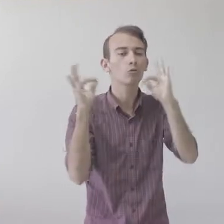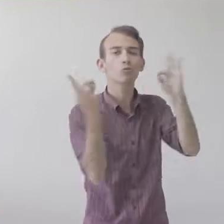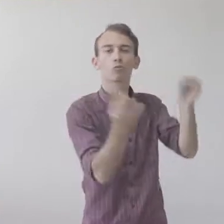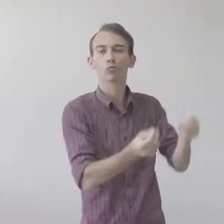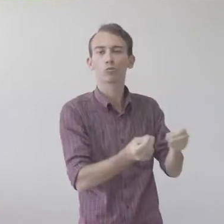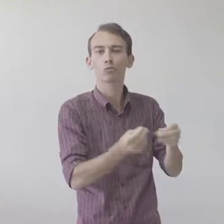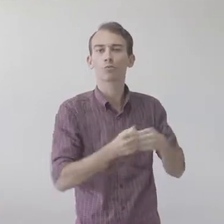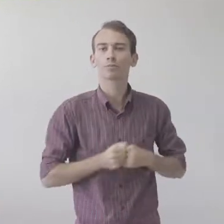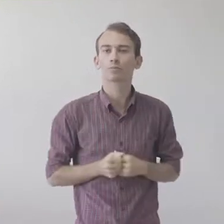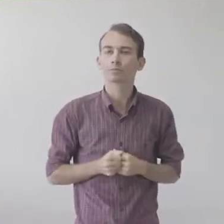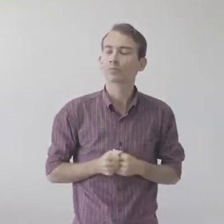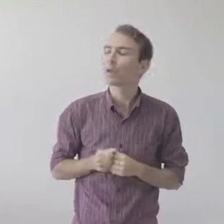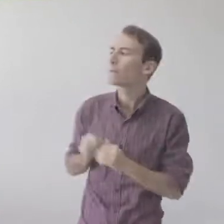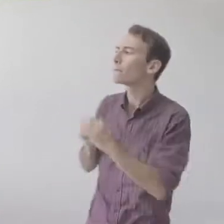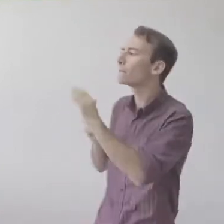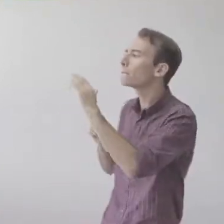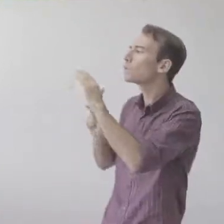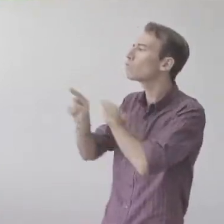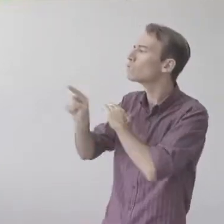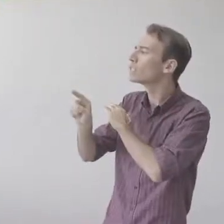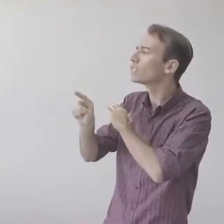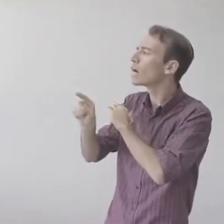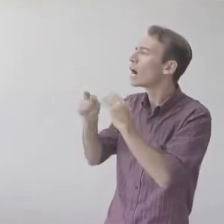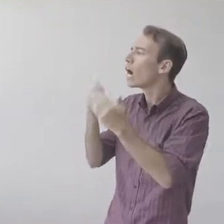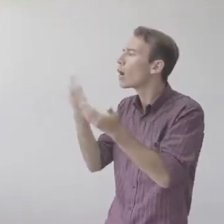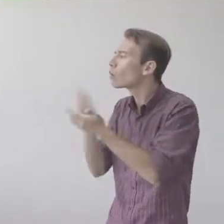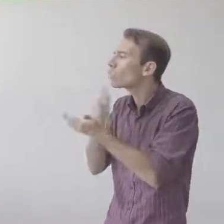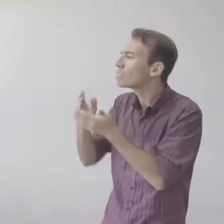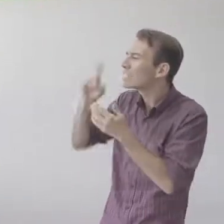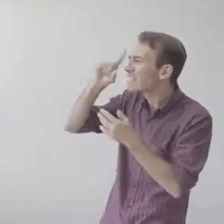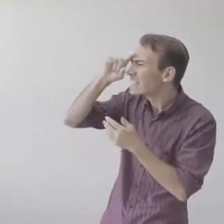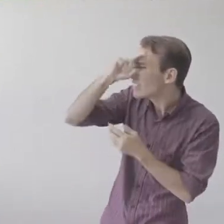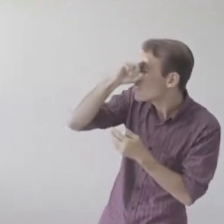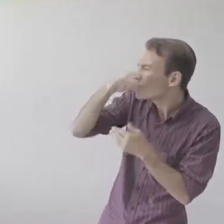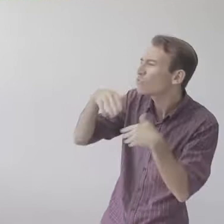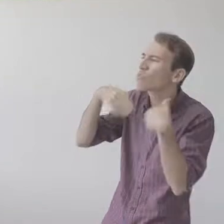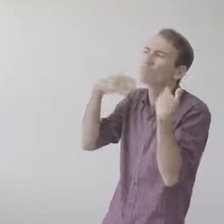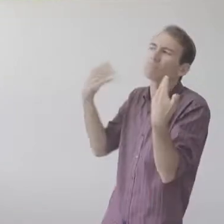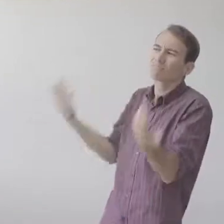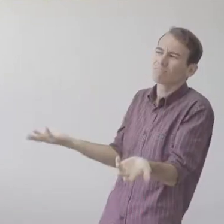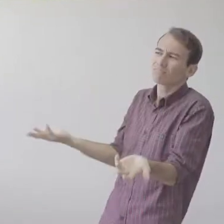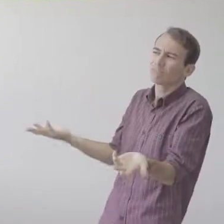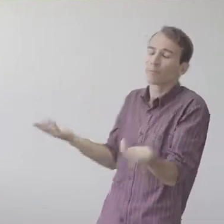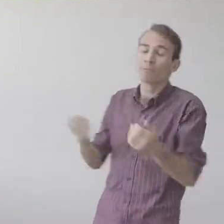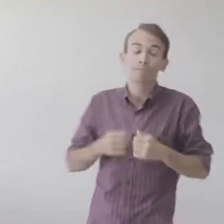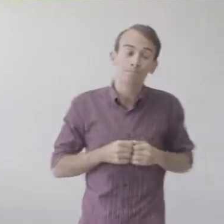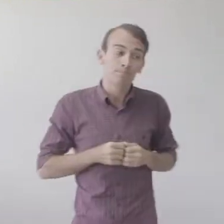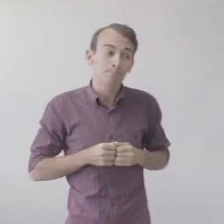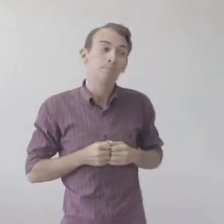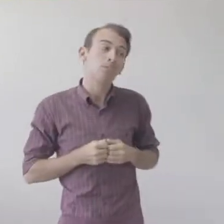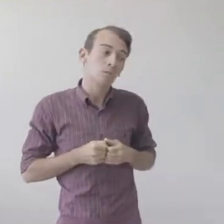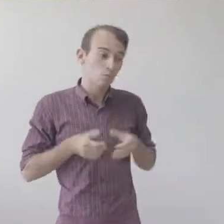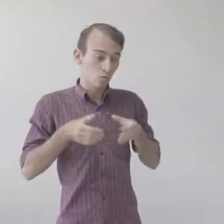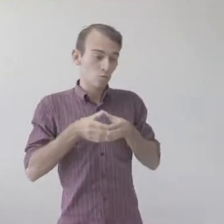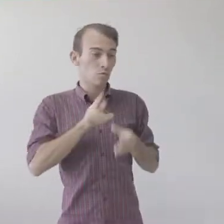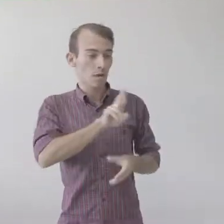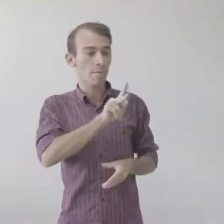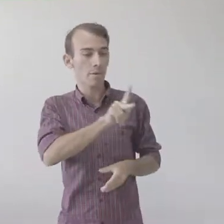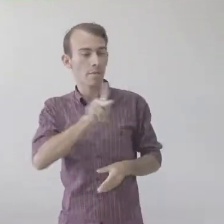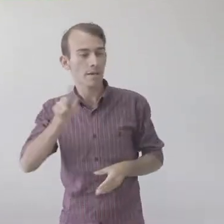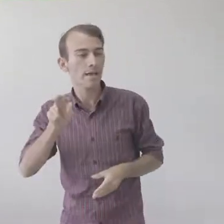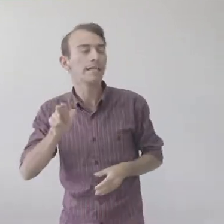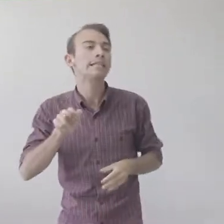olha os desafios os desafios são muitos né gente diz que tem um lado a e um lado b prp tenista é motivado